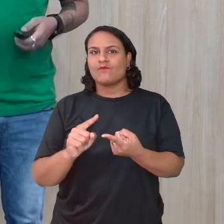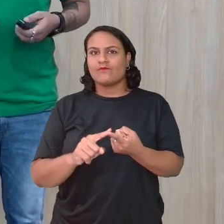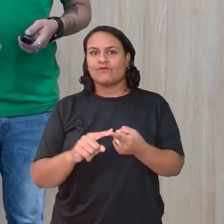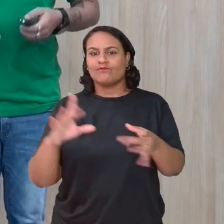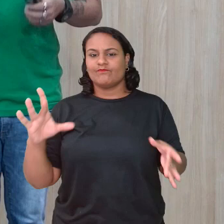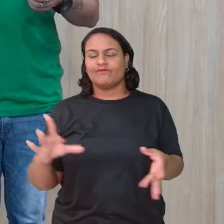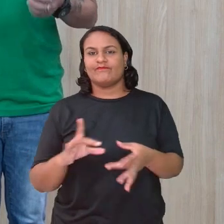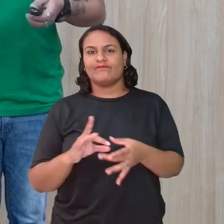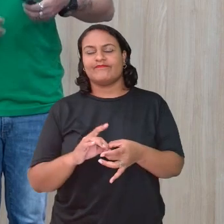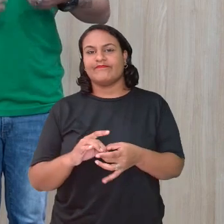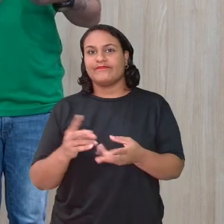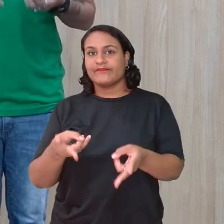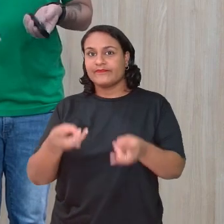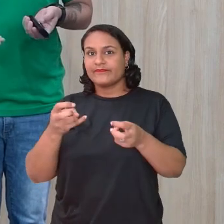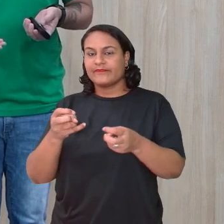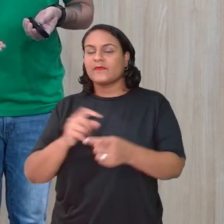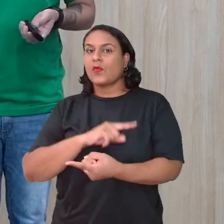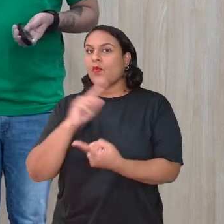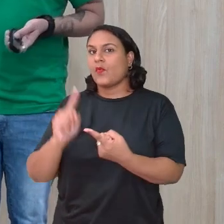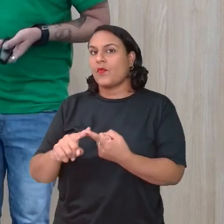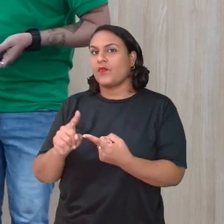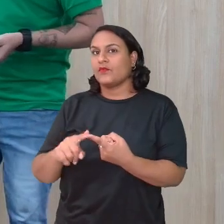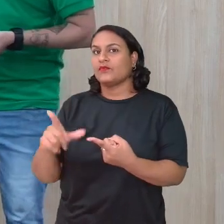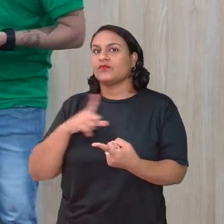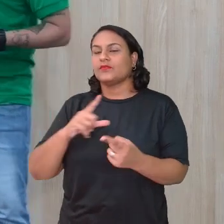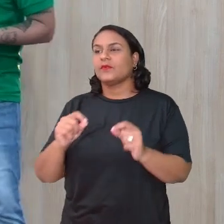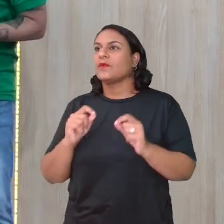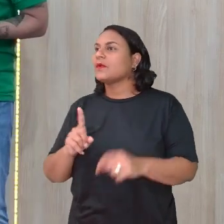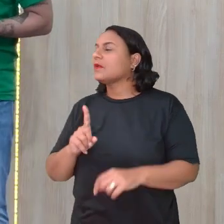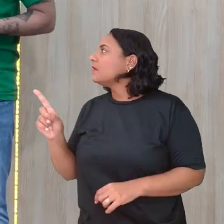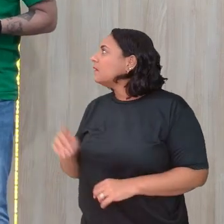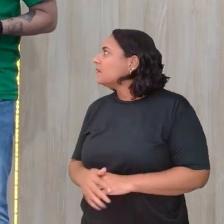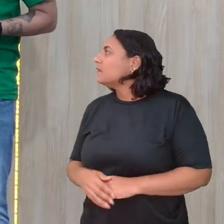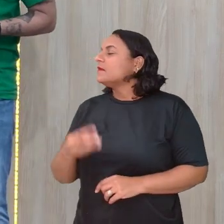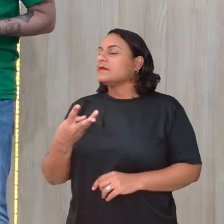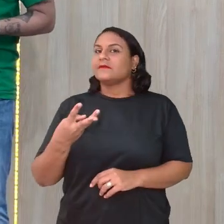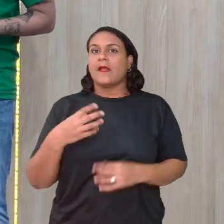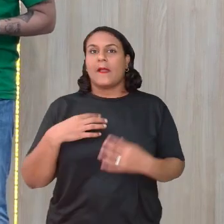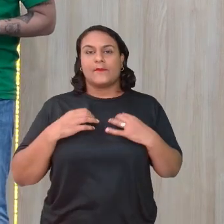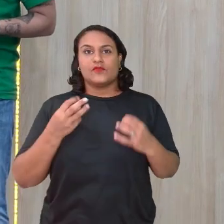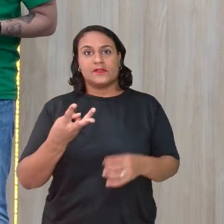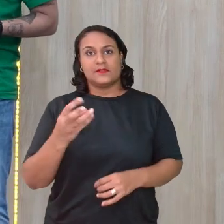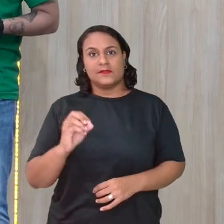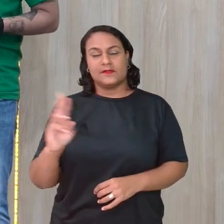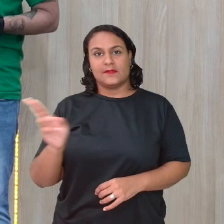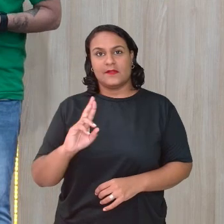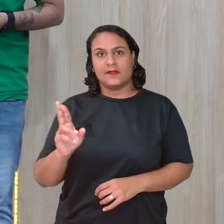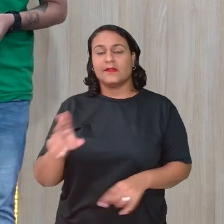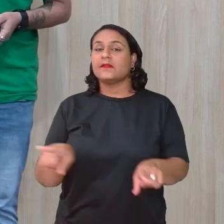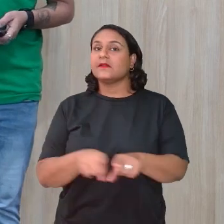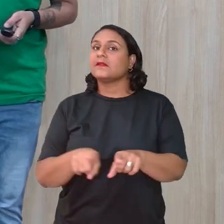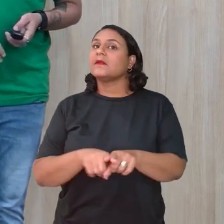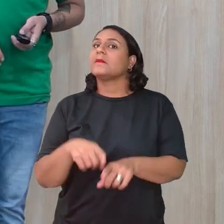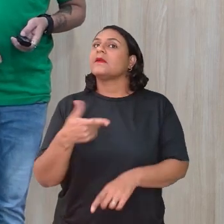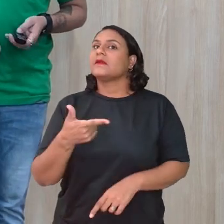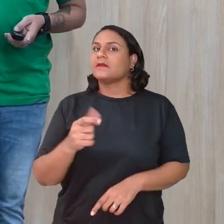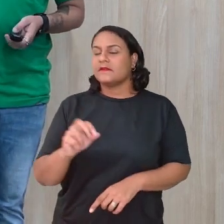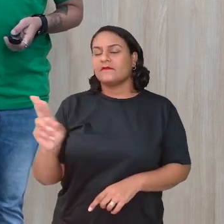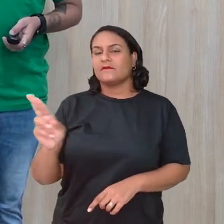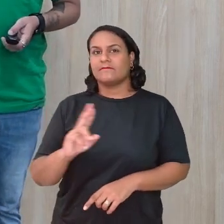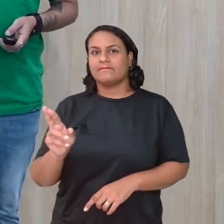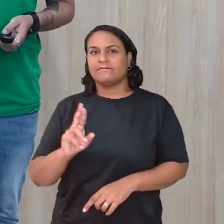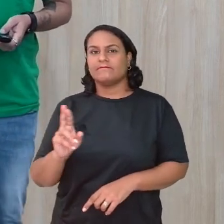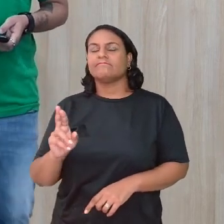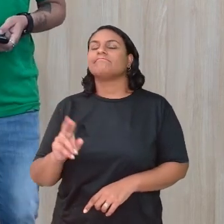Então, observe que os casos favoráveis que eu tenho aí vão ser as blusas de R$30 e as blusas de R$20, ou